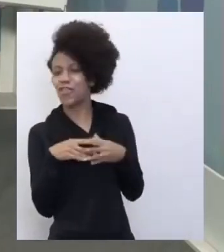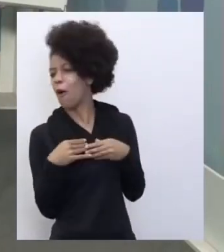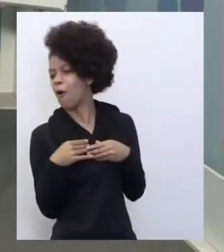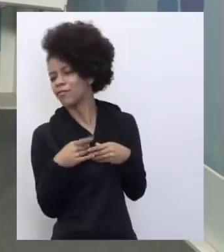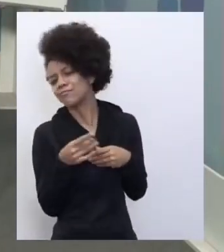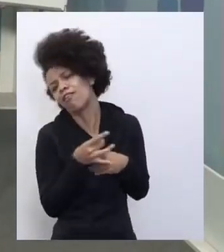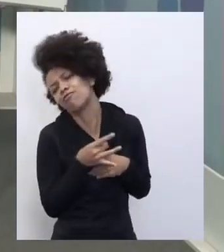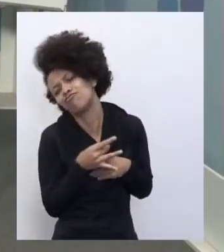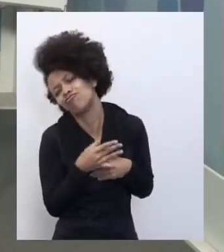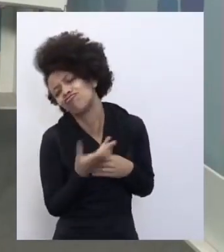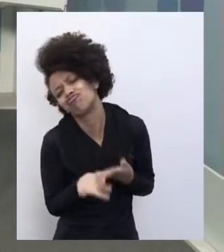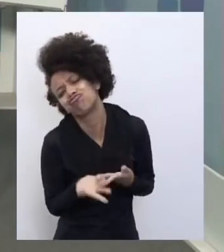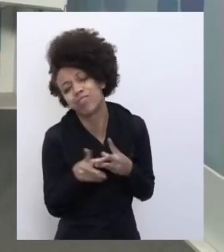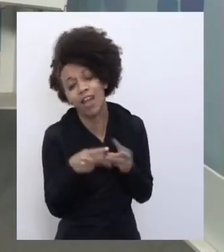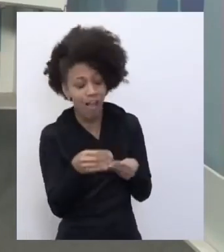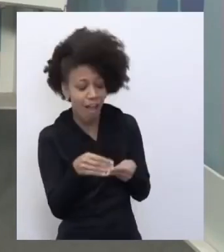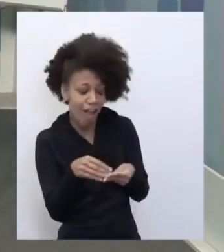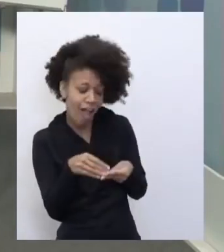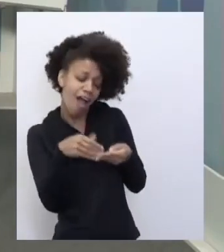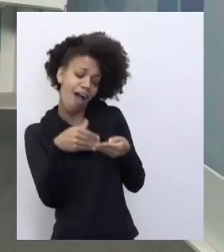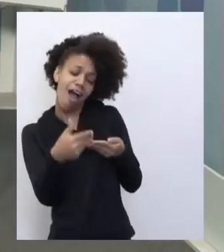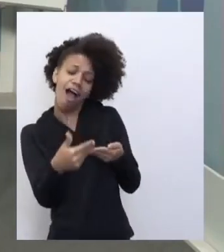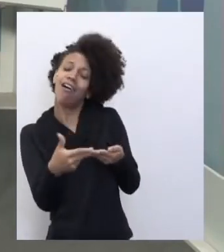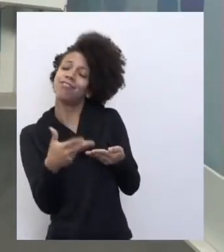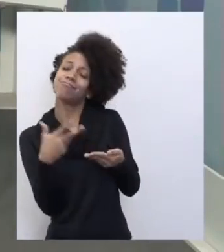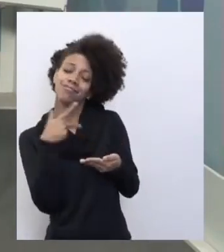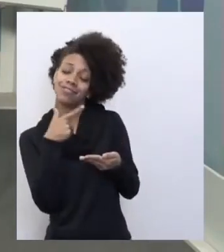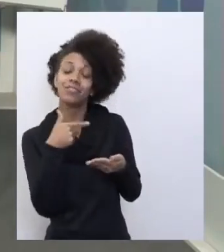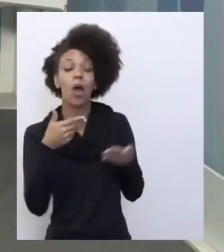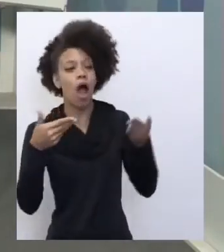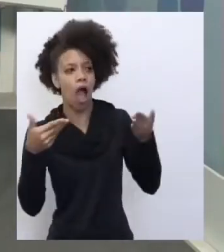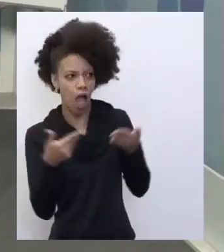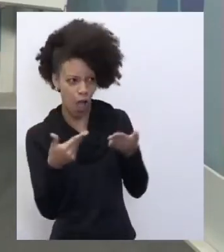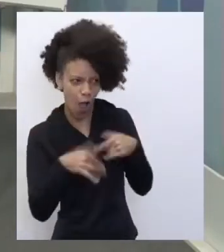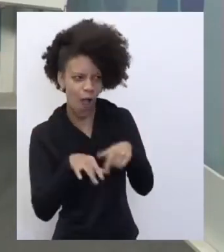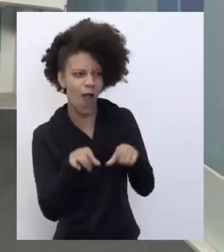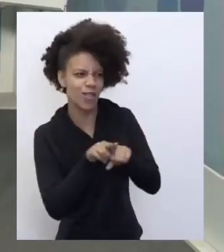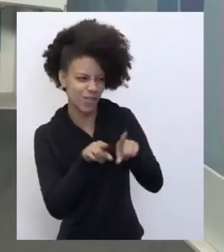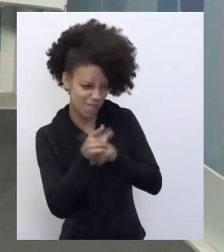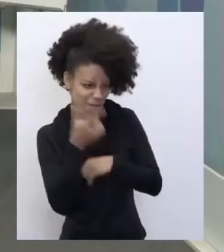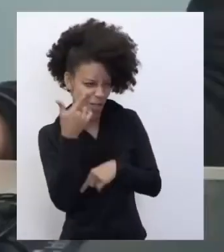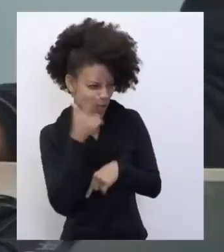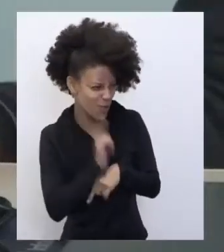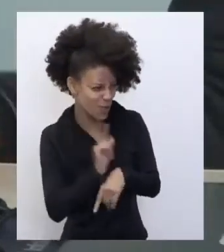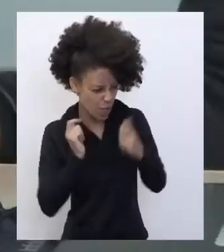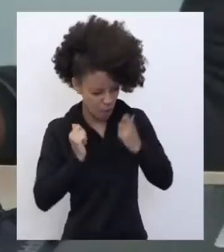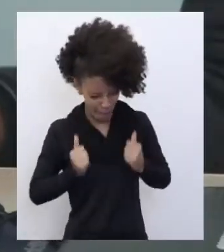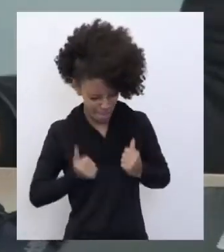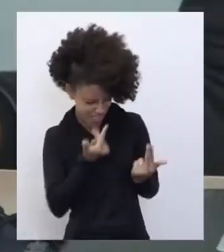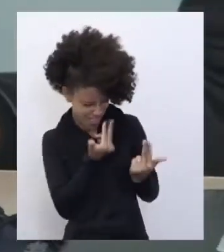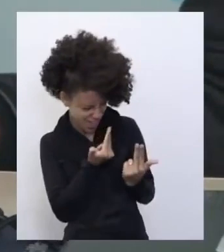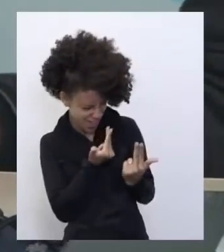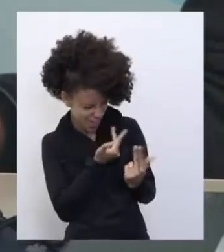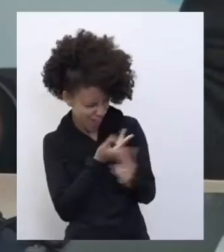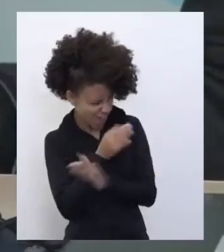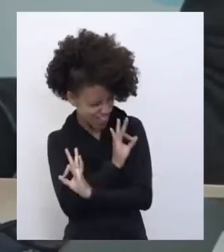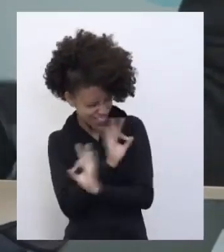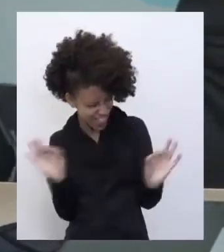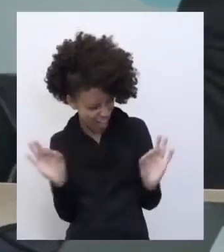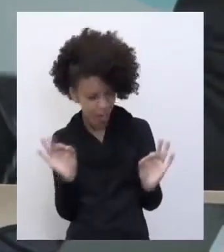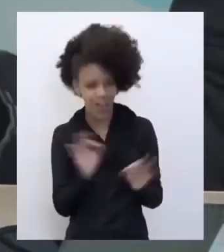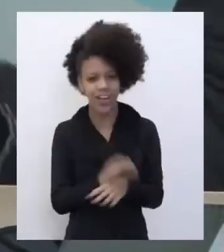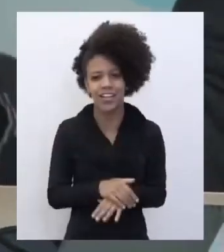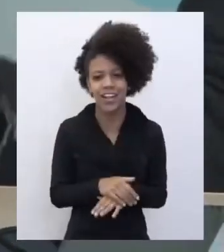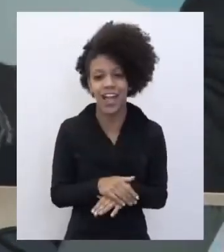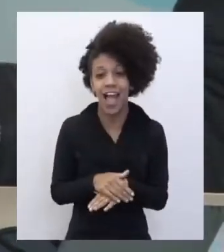abrir. Ai, que linda! Agora eu também consegui uma camiseta igual a sua. Que bacana, Jonas. Mano, minhas